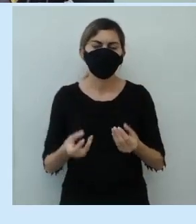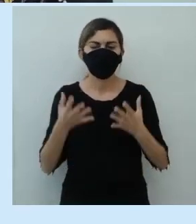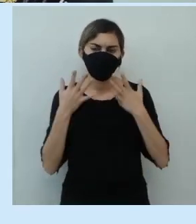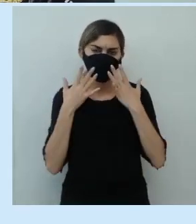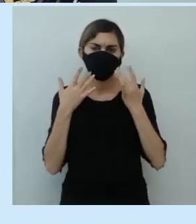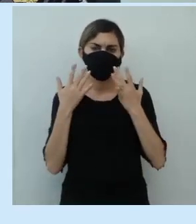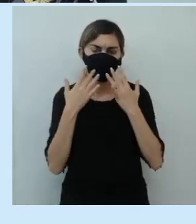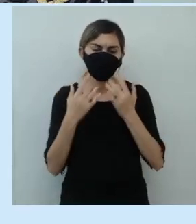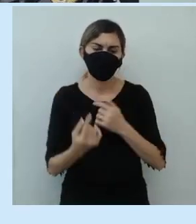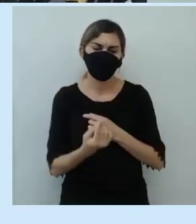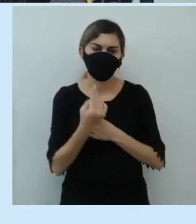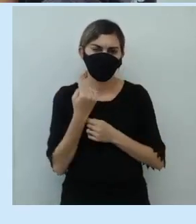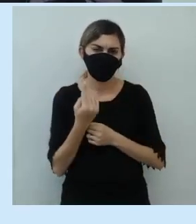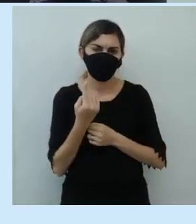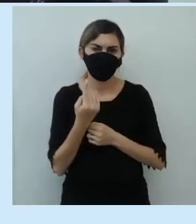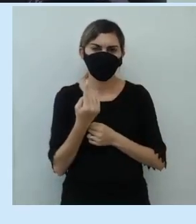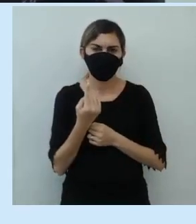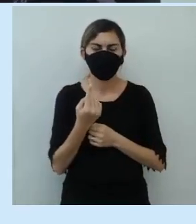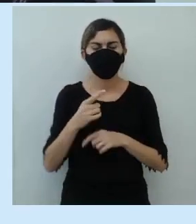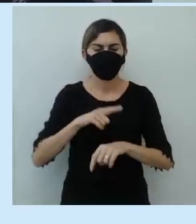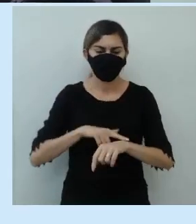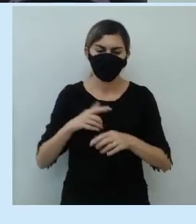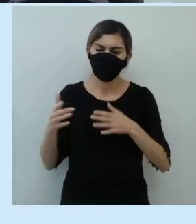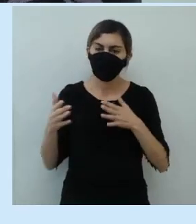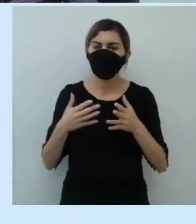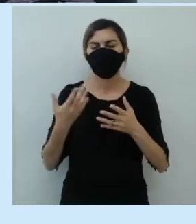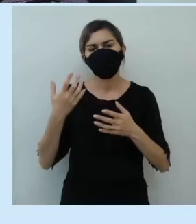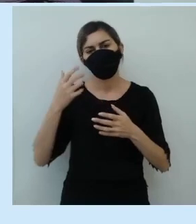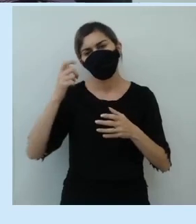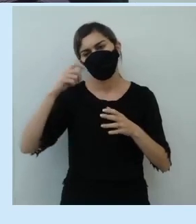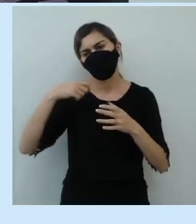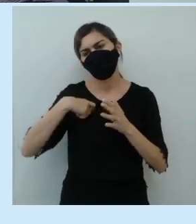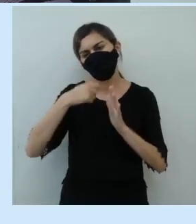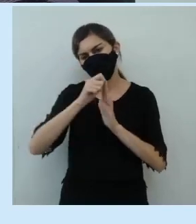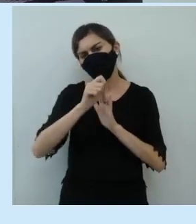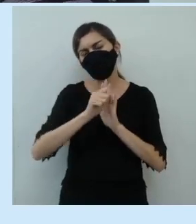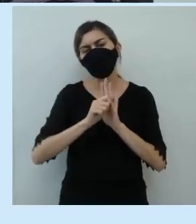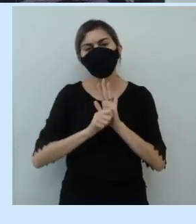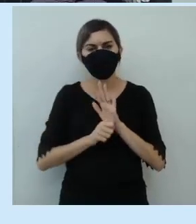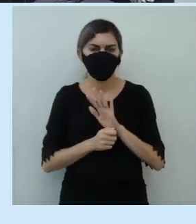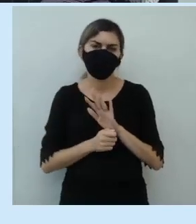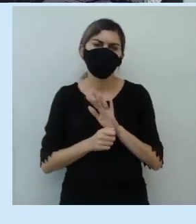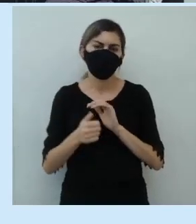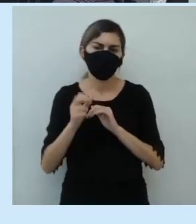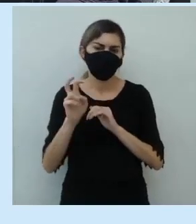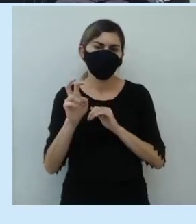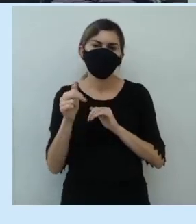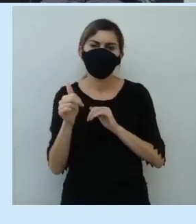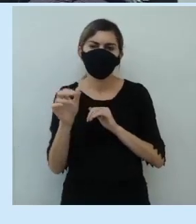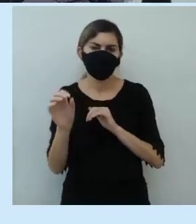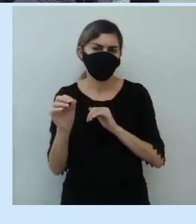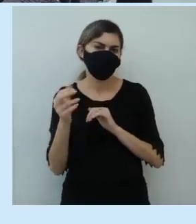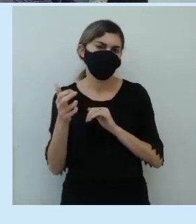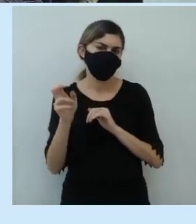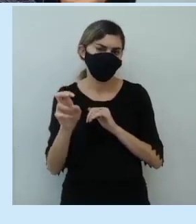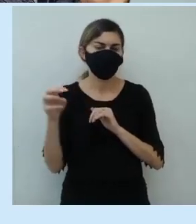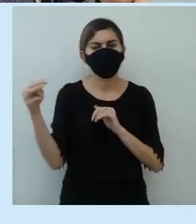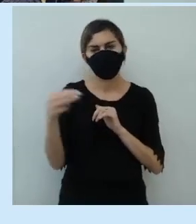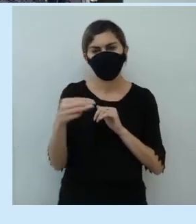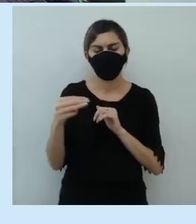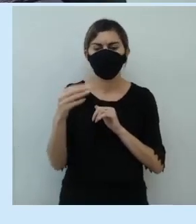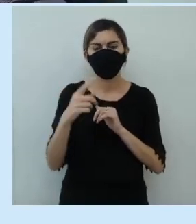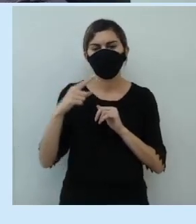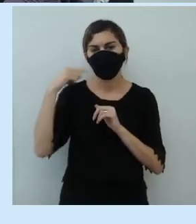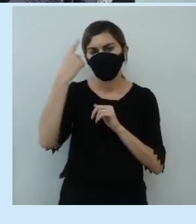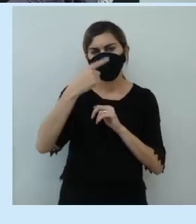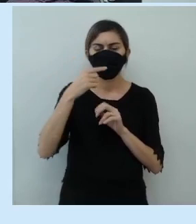têm somente um único ato. Um tempo que o autor imagina que vai de 5, 10, 15 minutos a 1 hora, 1h30,